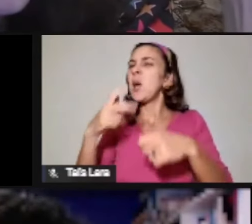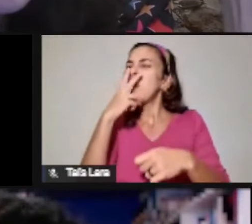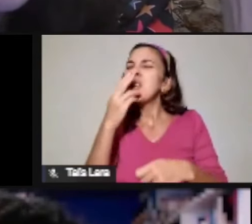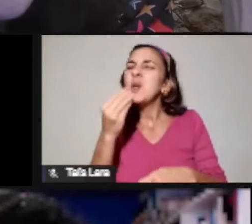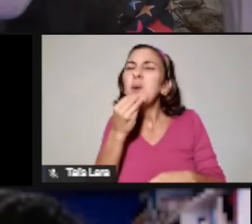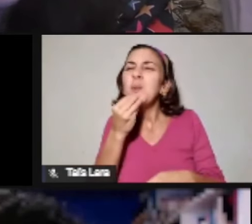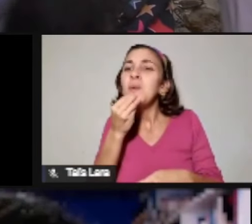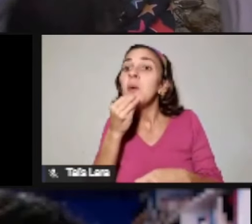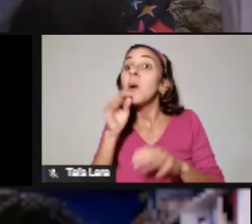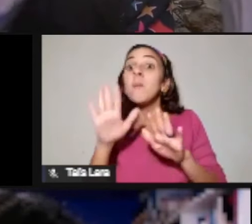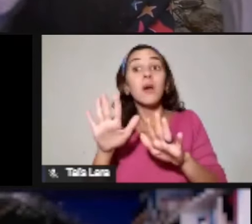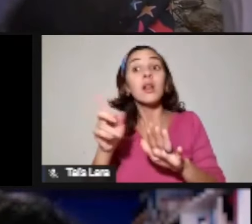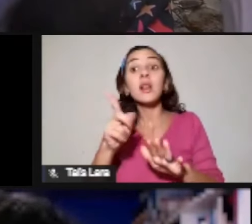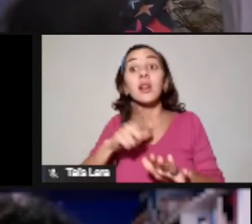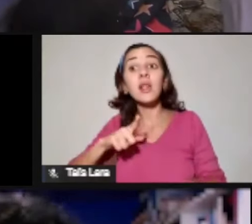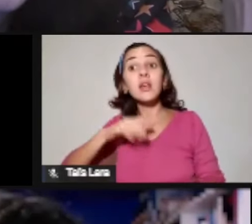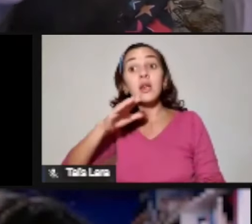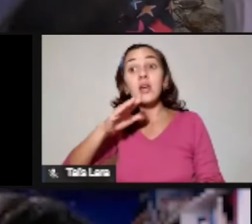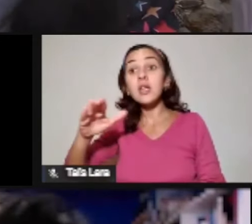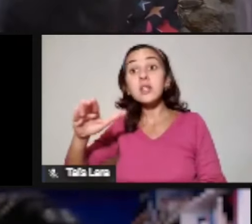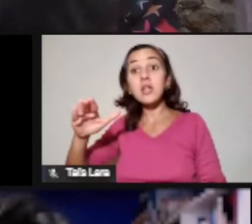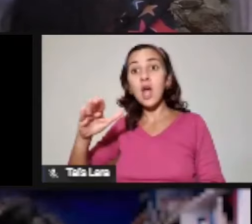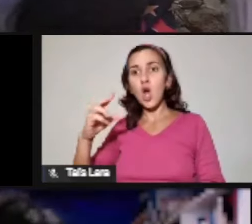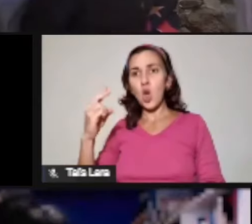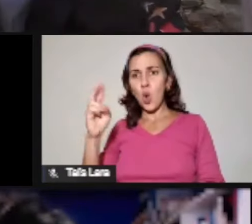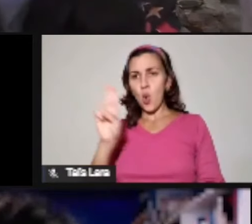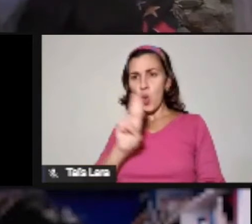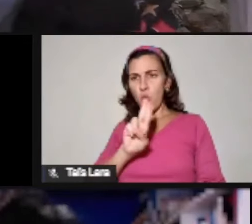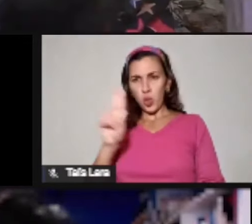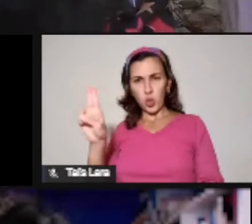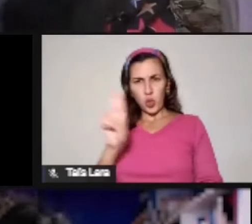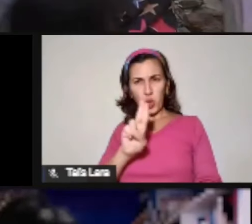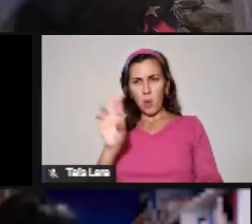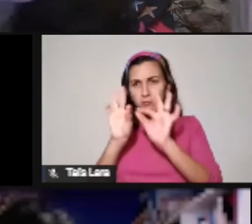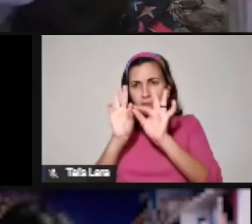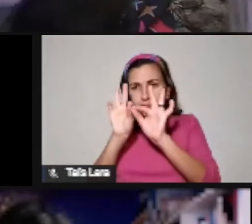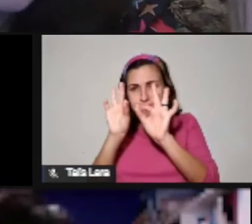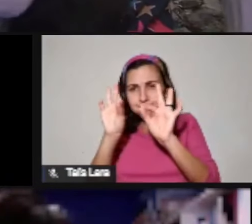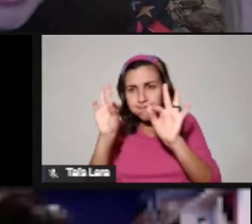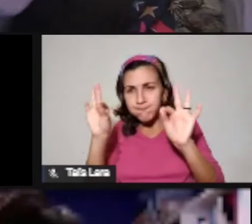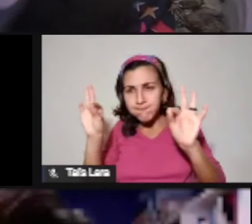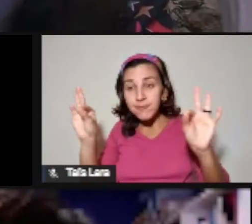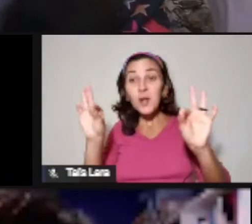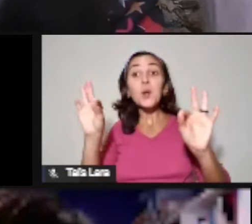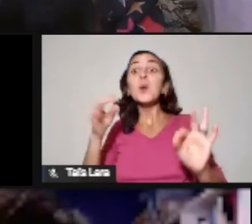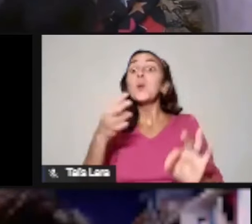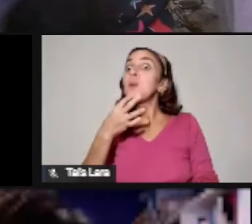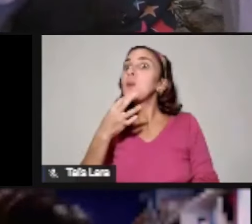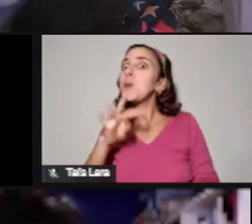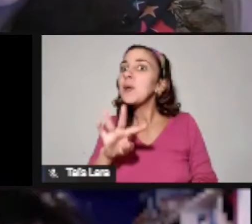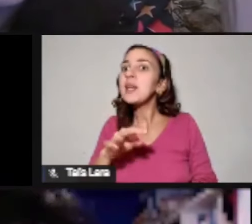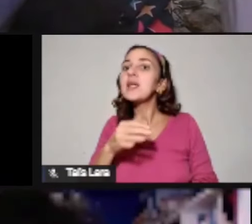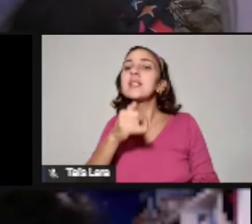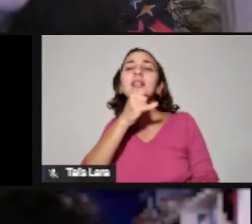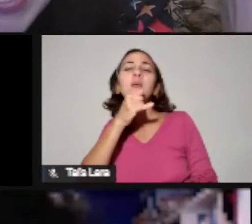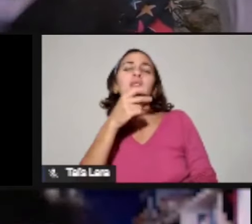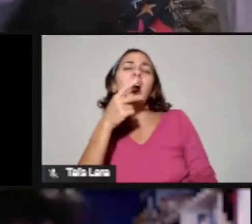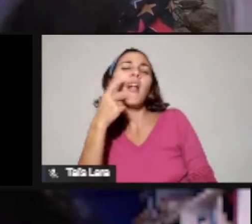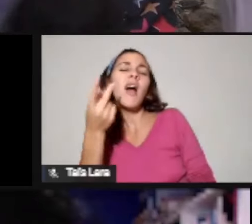completo, né? Tem muita criança no Brasil que é chamada sempre de João, de Bruna, né? Ou de apelido, né? De